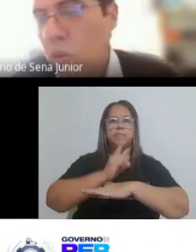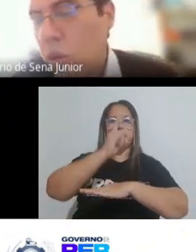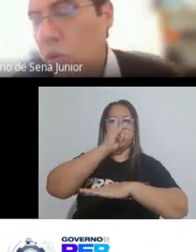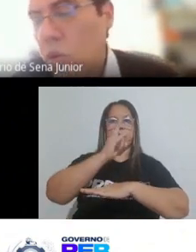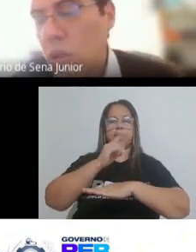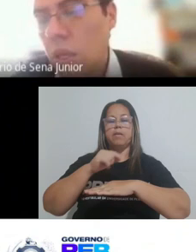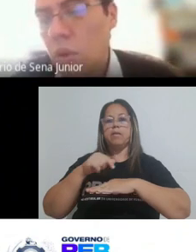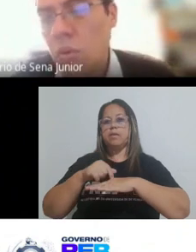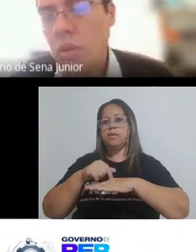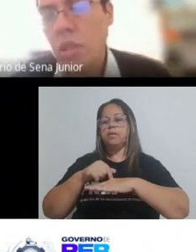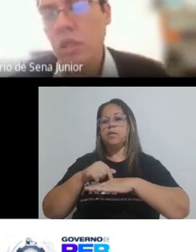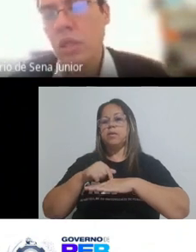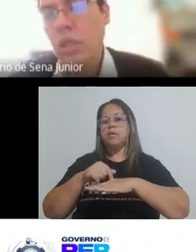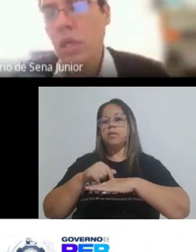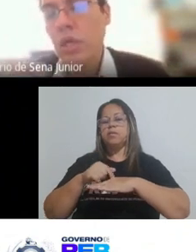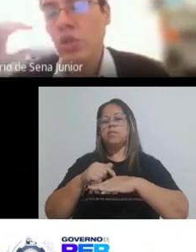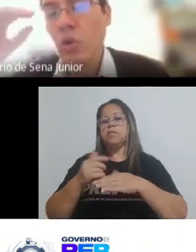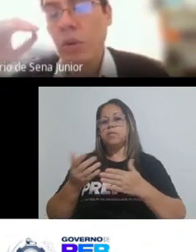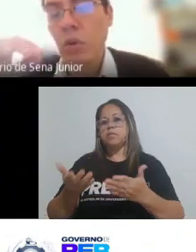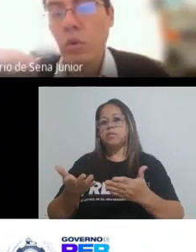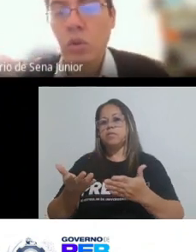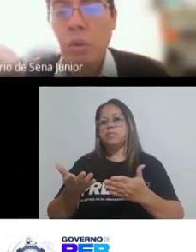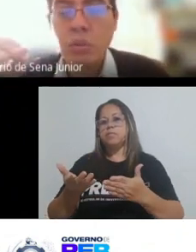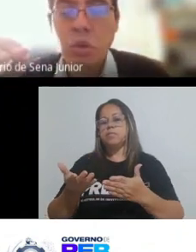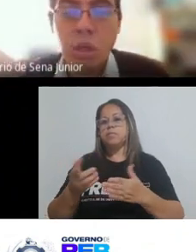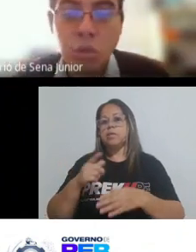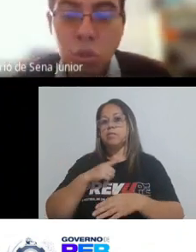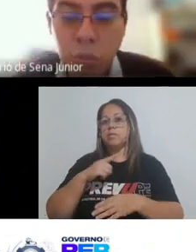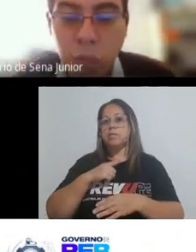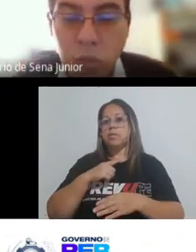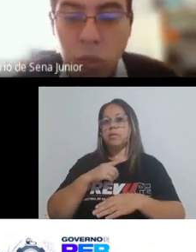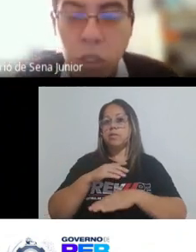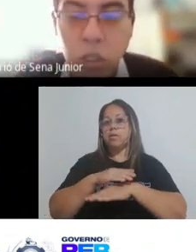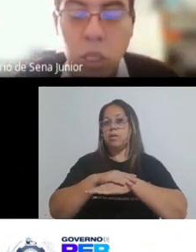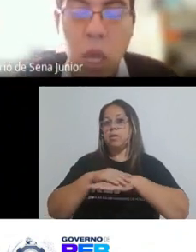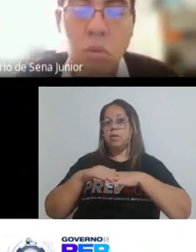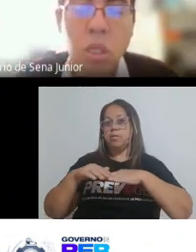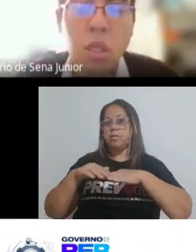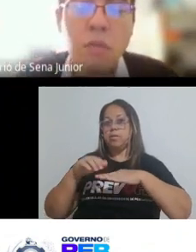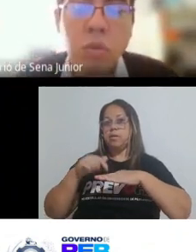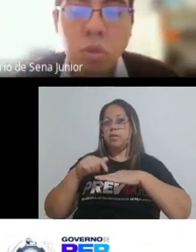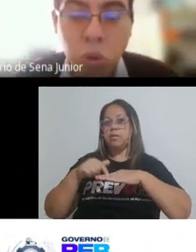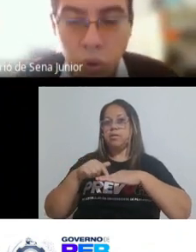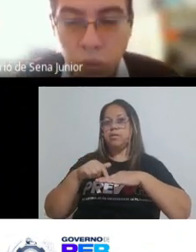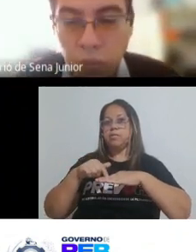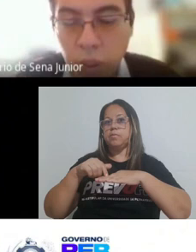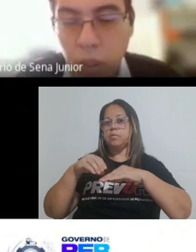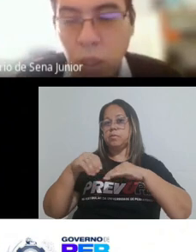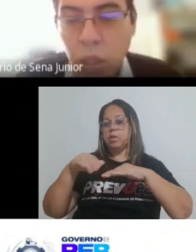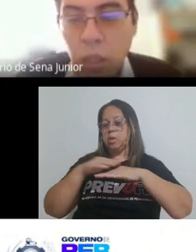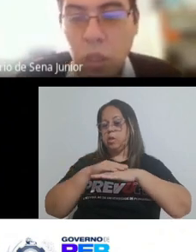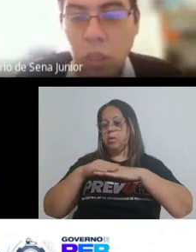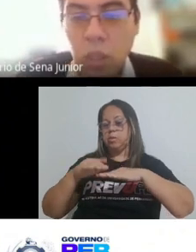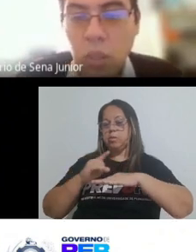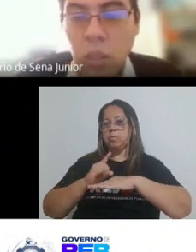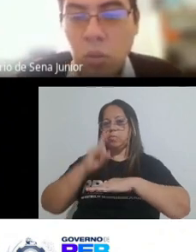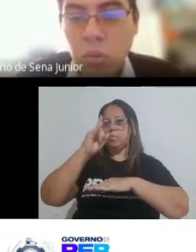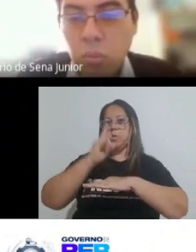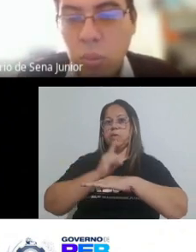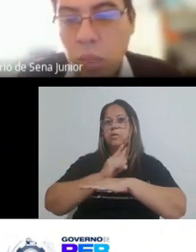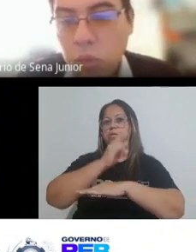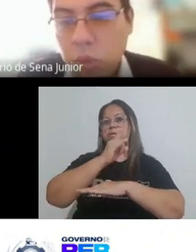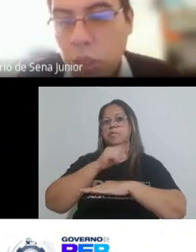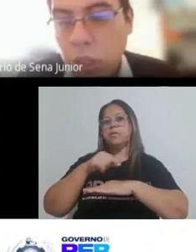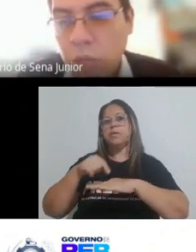quando, ou seja, desculpe, quando tomamos a origem dos espaços desde ao nível do solo, então,